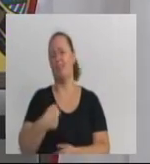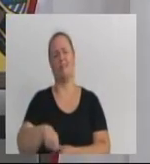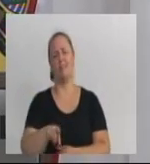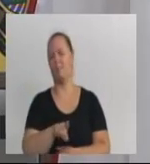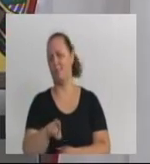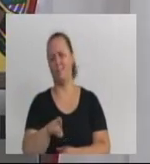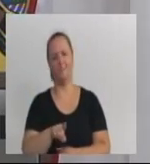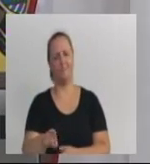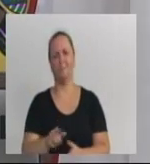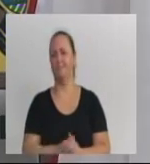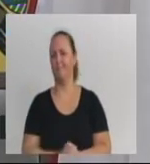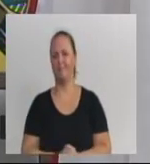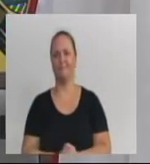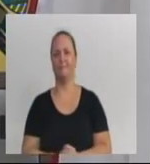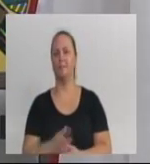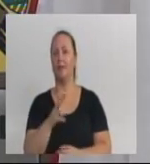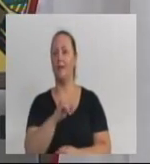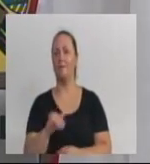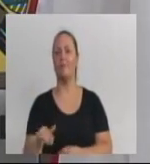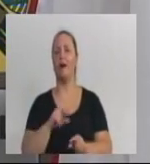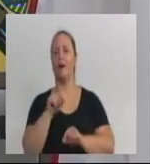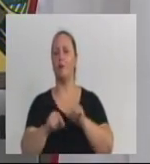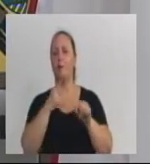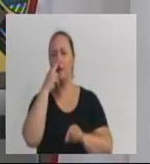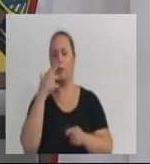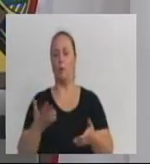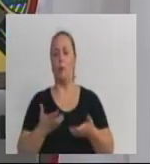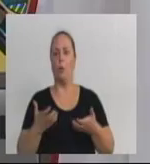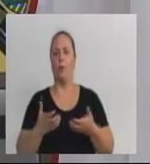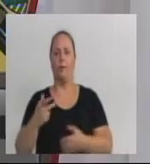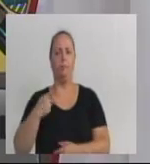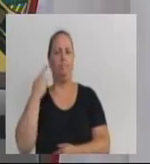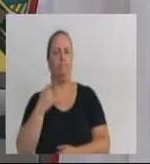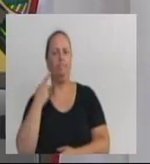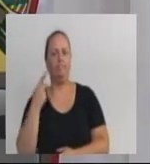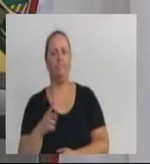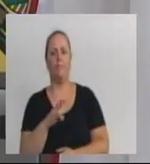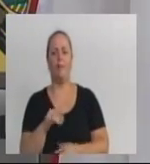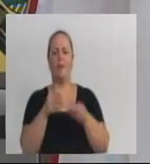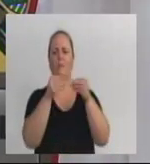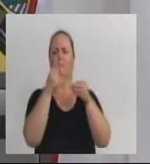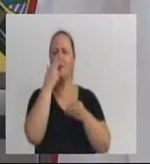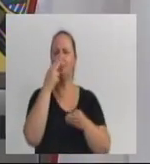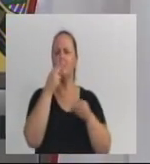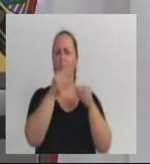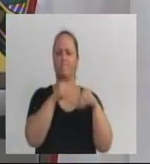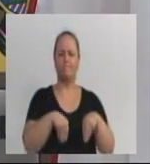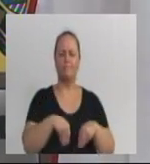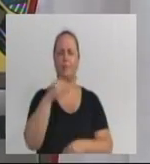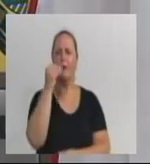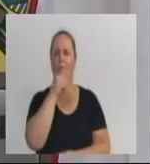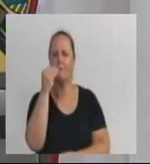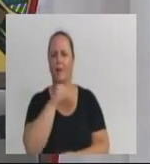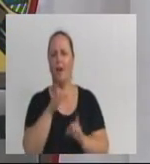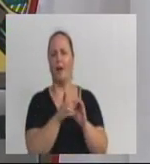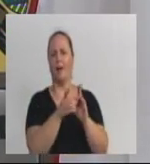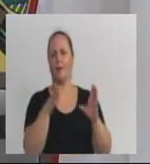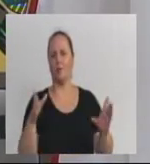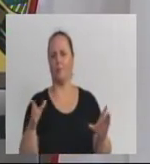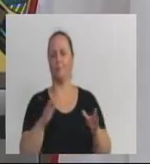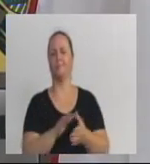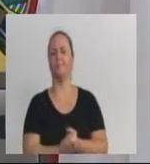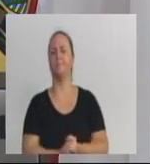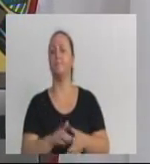necessidade, vai acirrar ainda mais o processo político, vai enfraquecer ainda mais o processo democrático, o